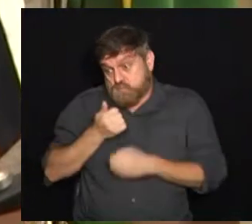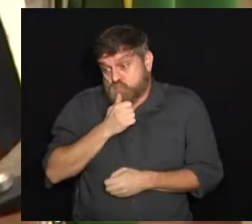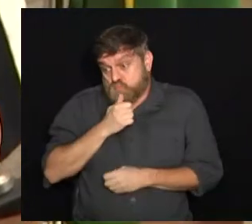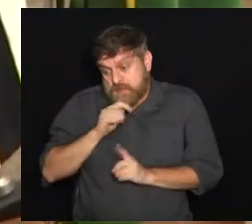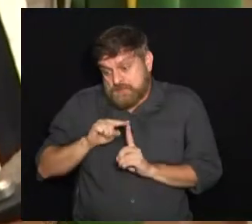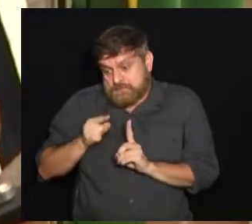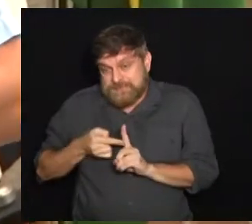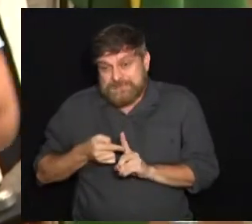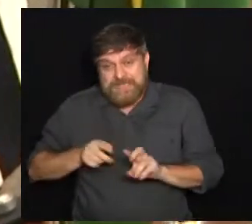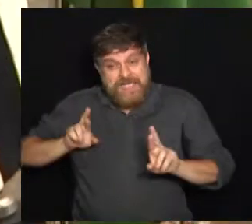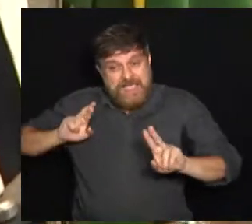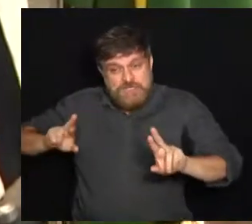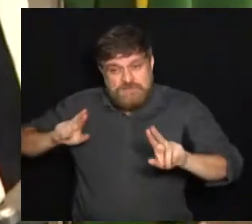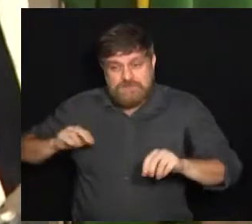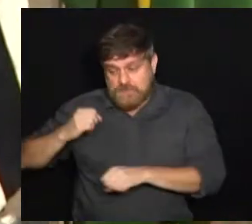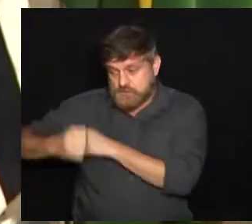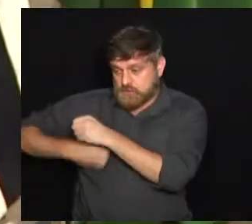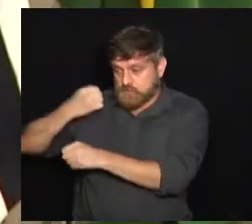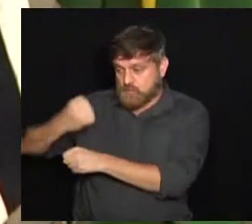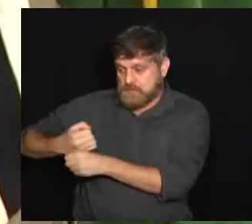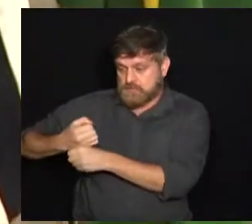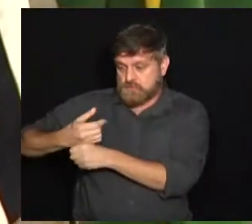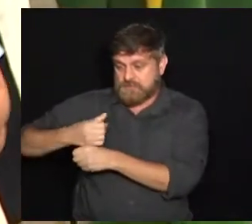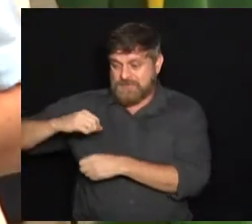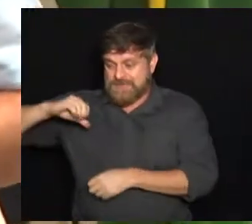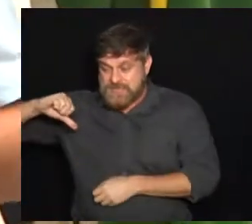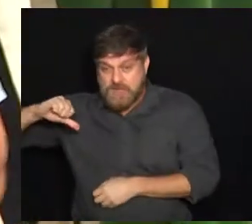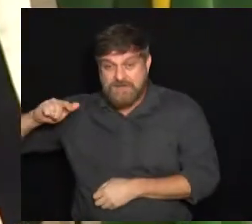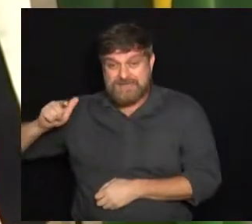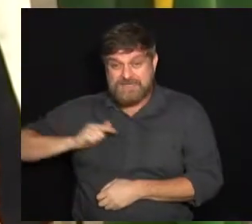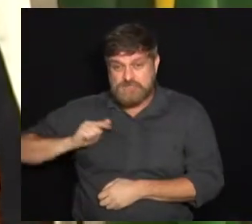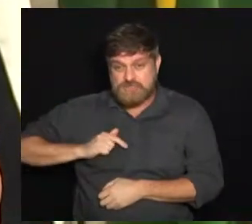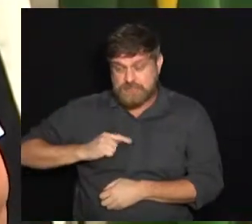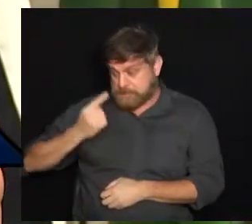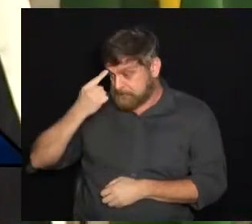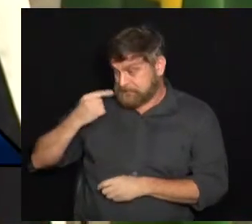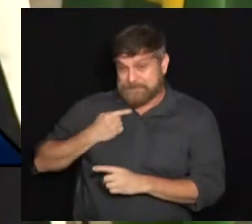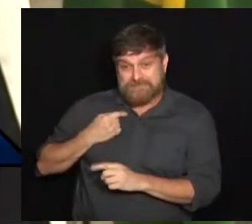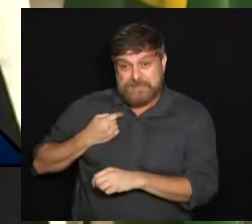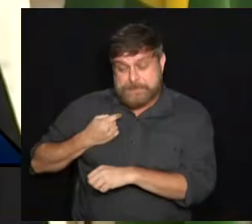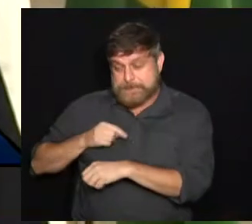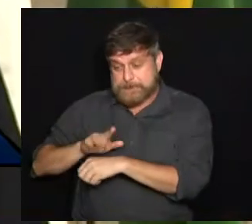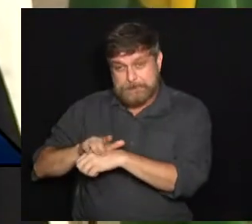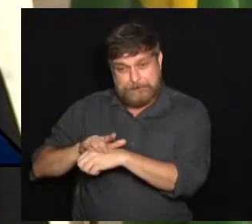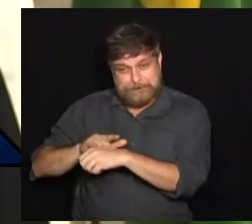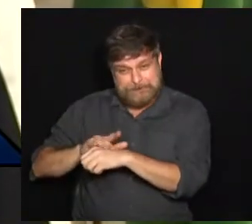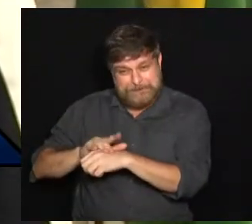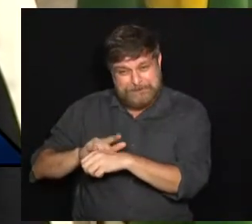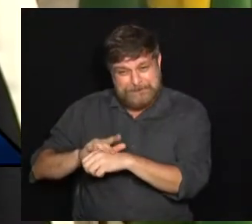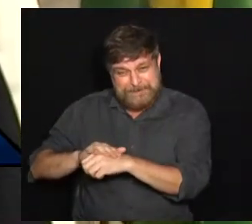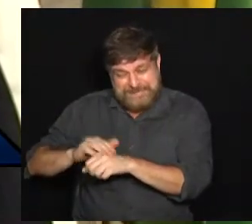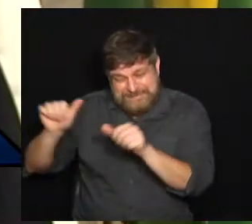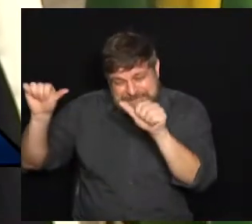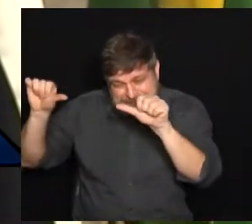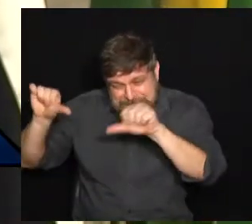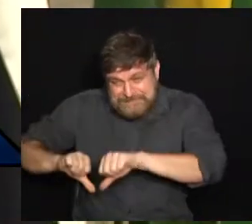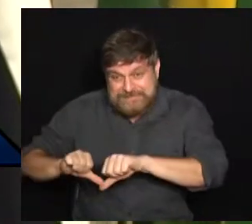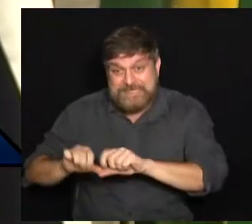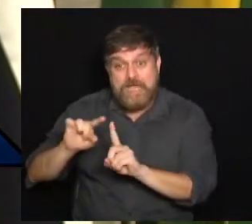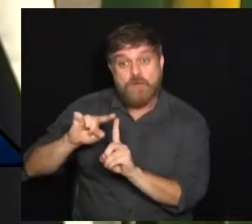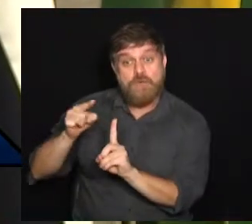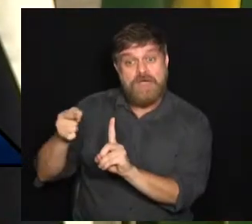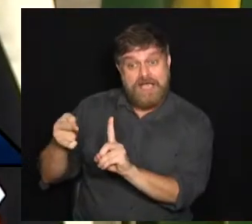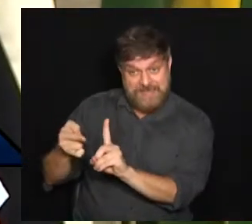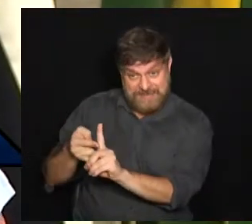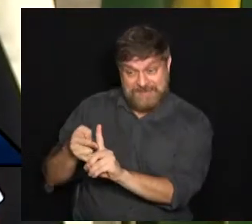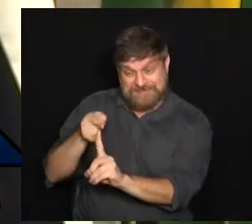diferentemente do H1N1 de 2009, que tinha um perfil de adoecimento muito mais grave em gestantes do que